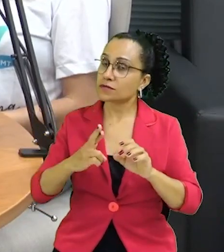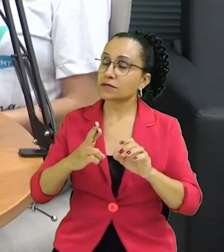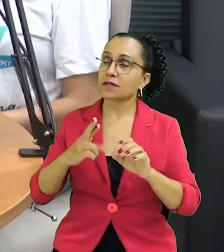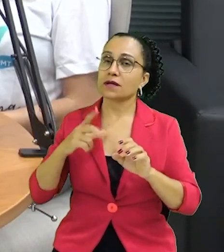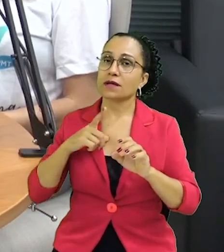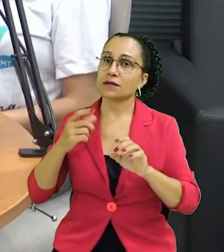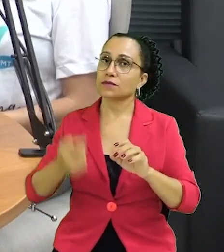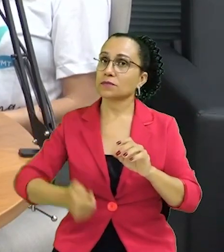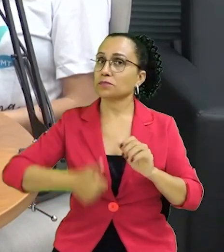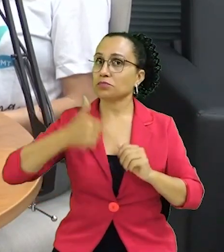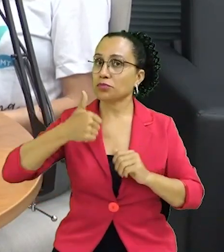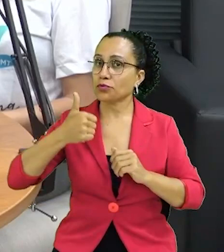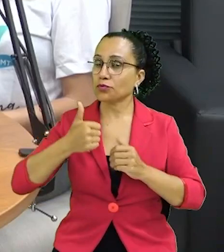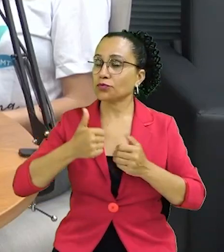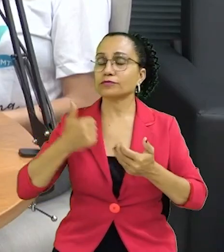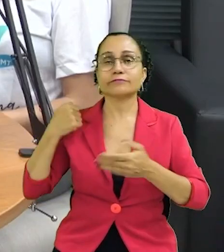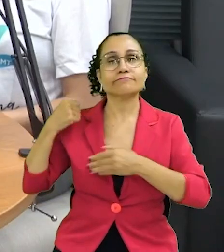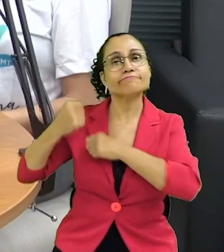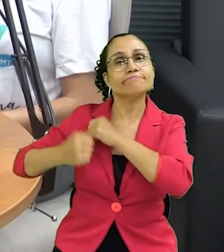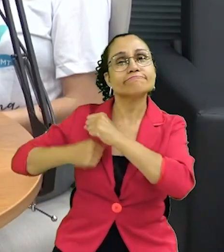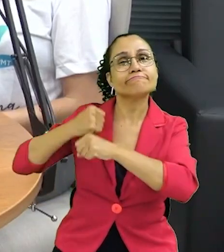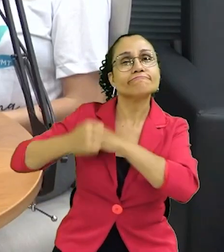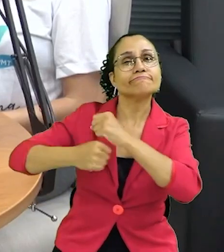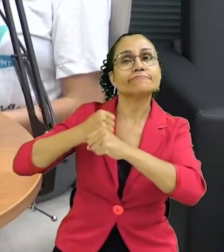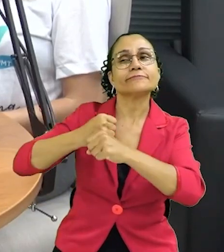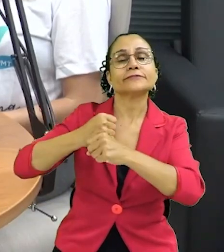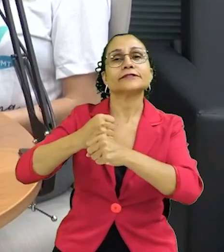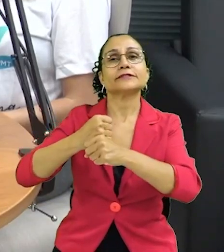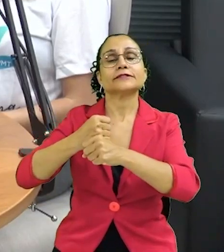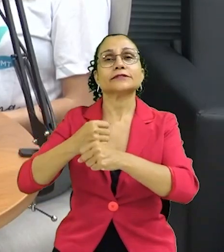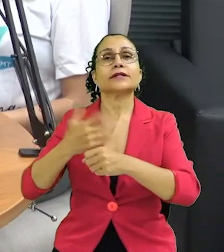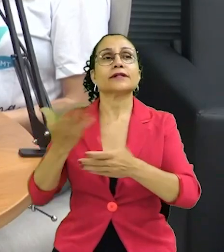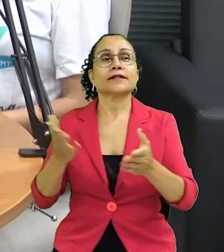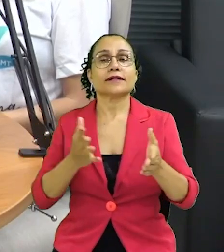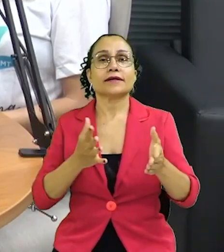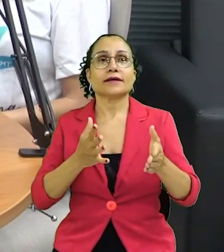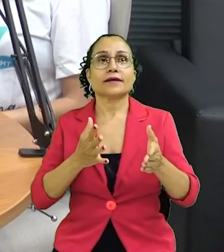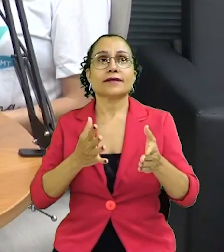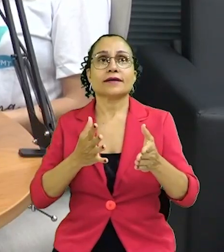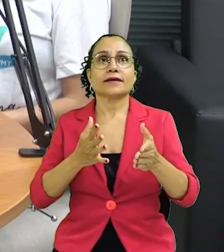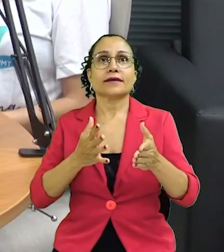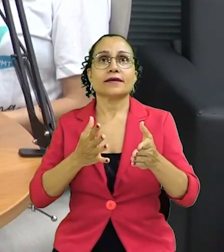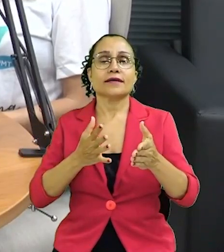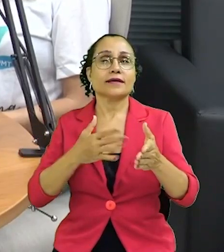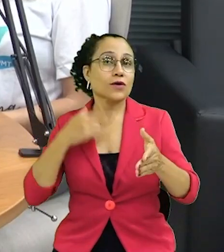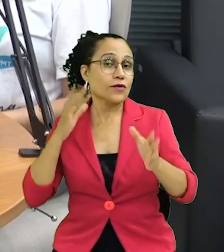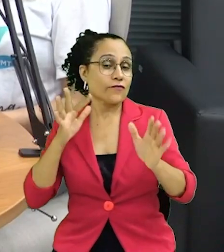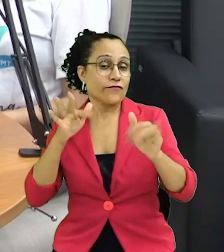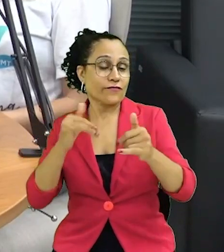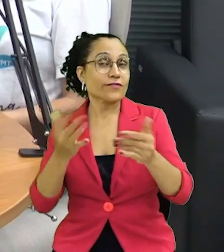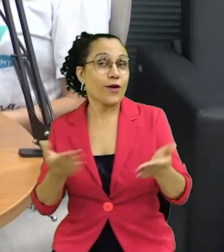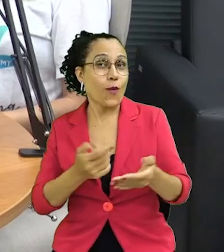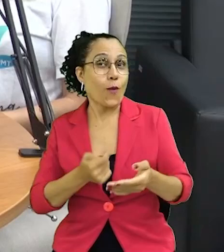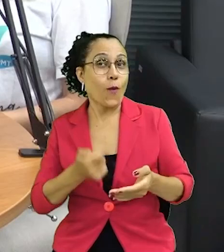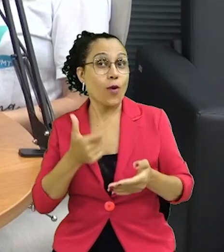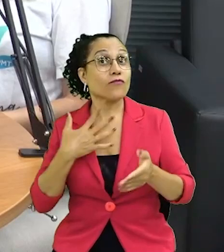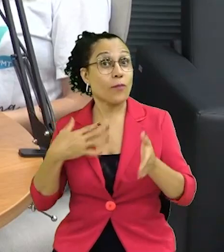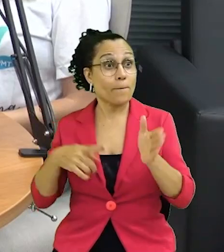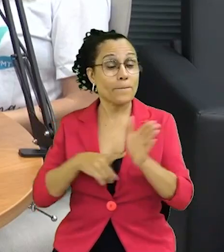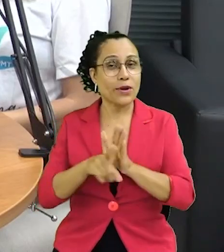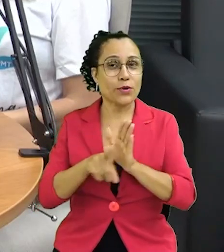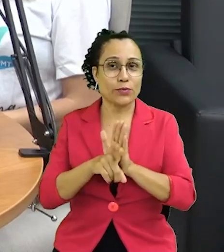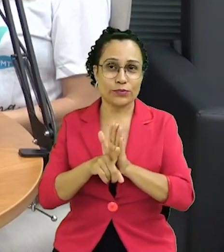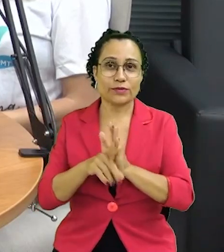né, ao longo dos anos. Fabi, a gente já está indo para o final, mas eu ainda vou fazer uma pergunta, porque